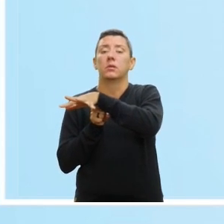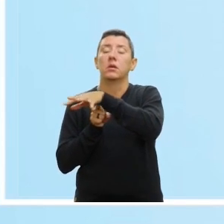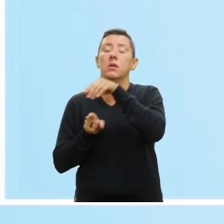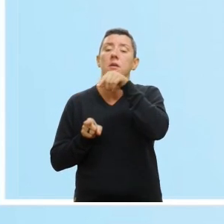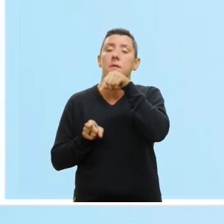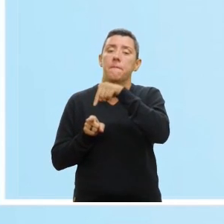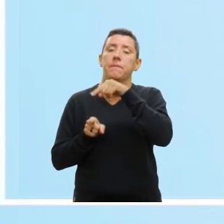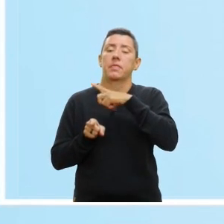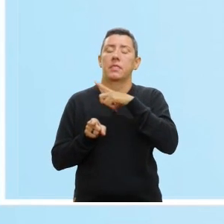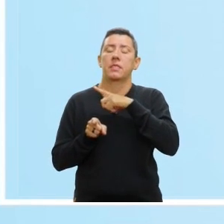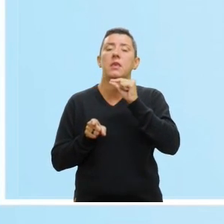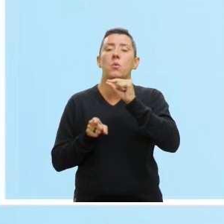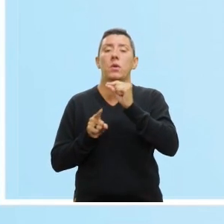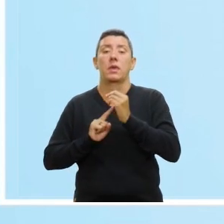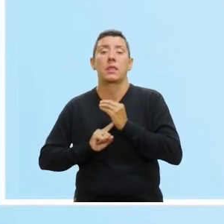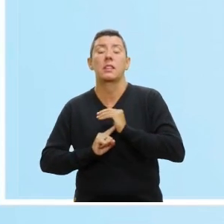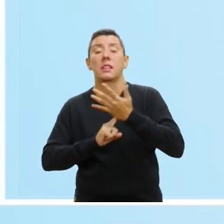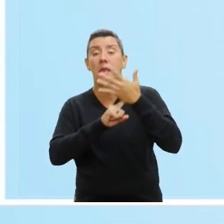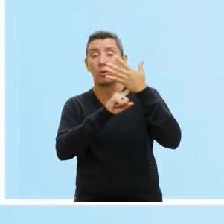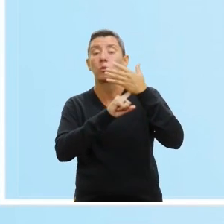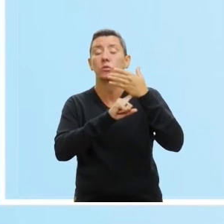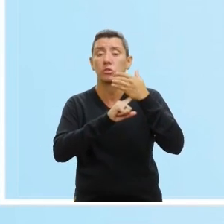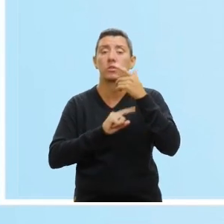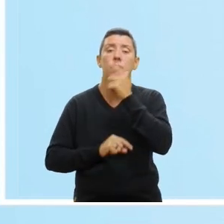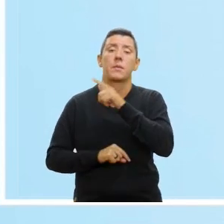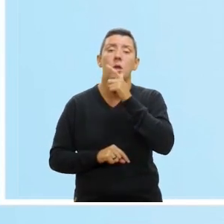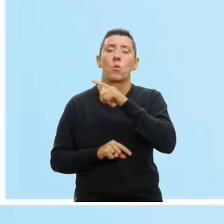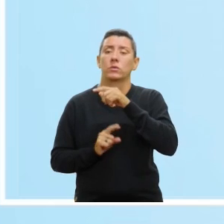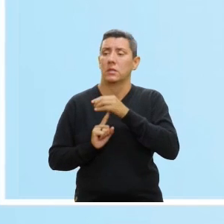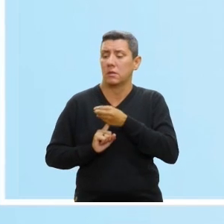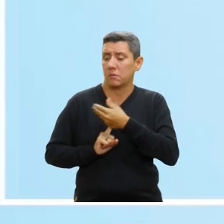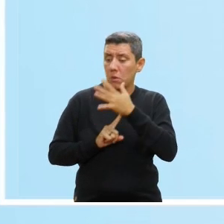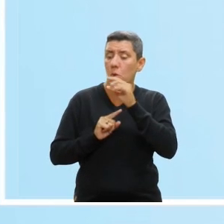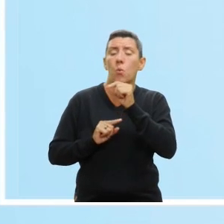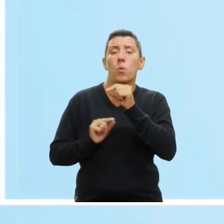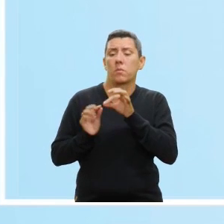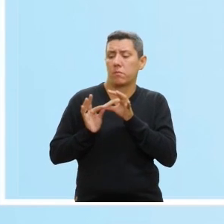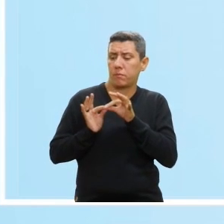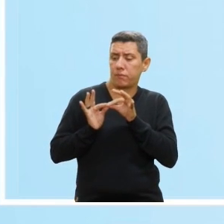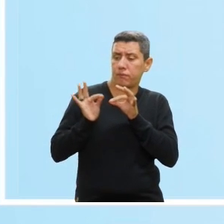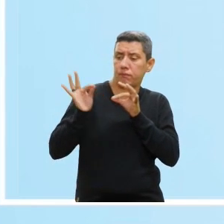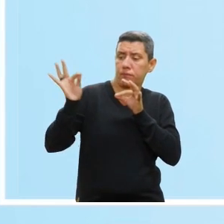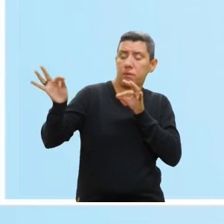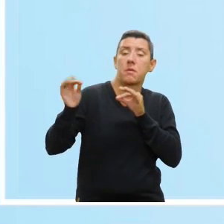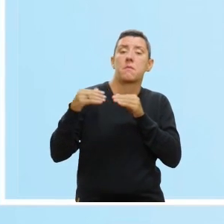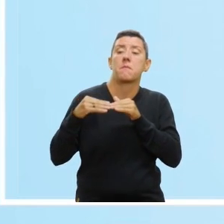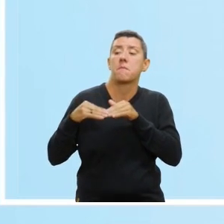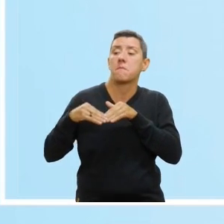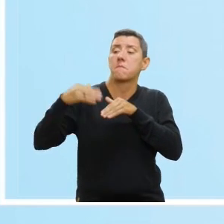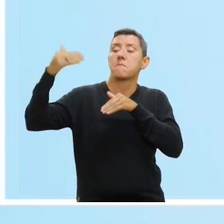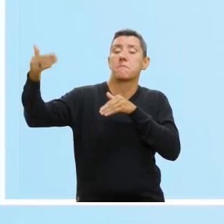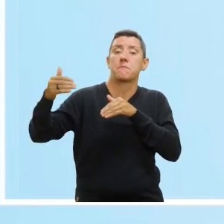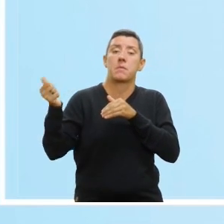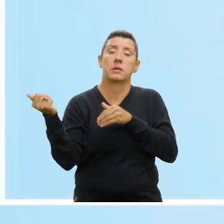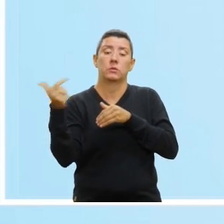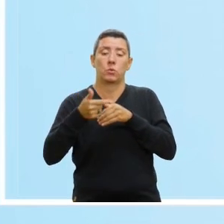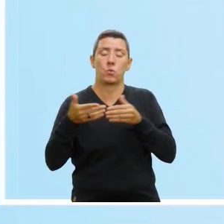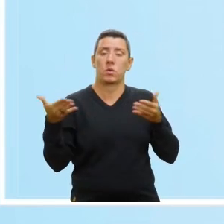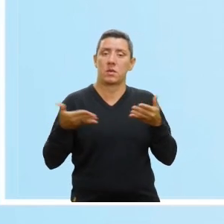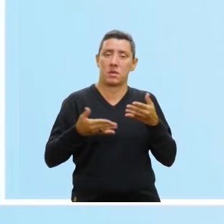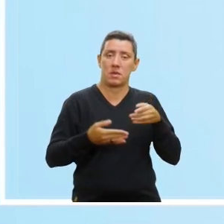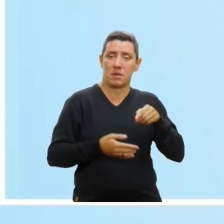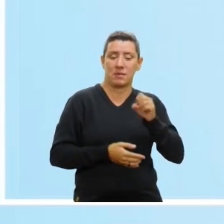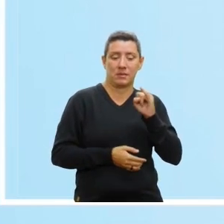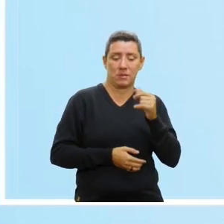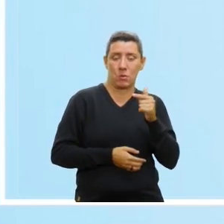DWDM também possui tecnologia para poder transmitir em distâncias muito maiores do que as distâncias convencionais sem o